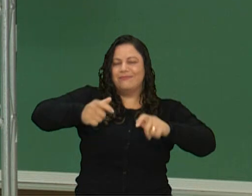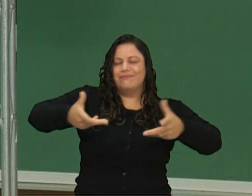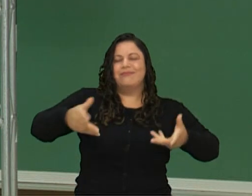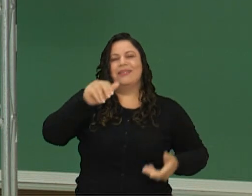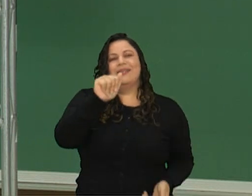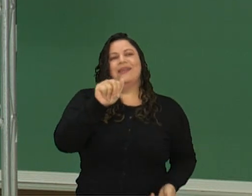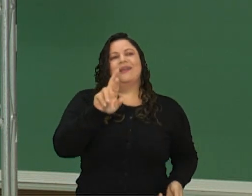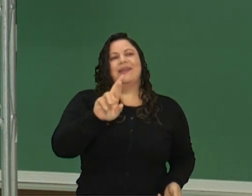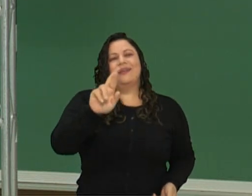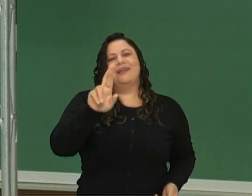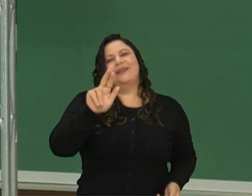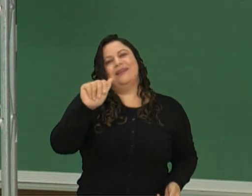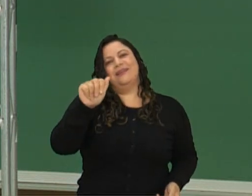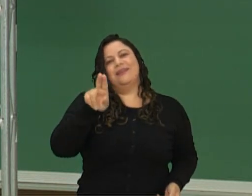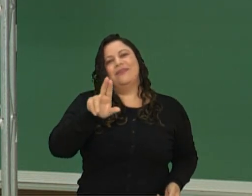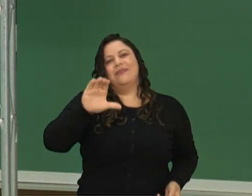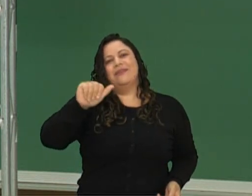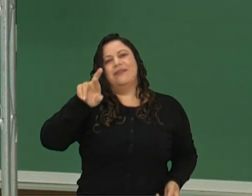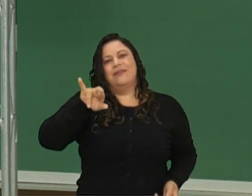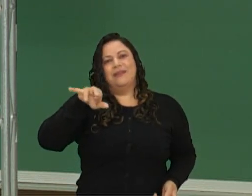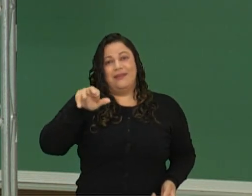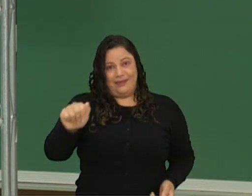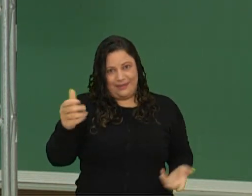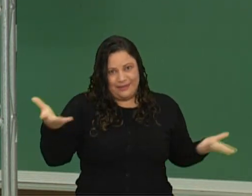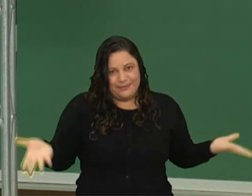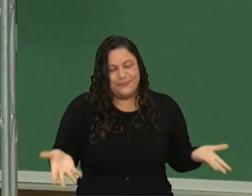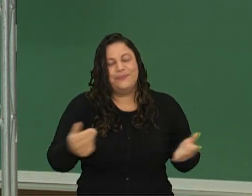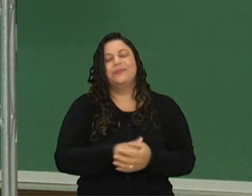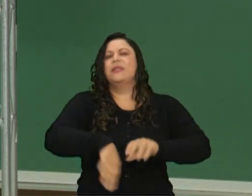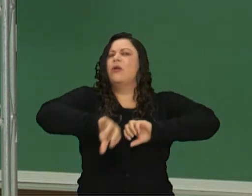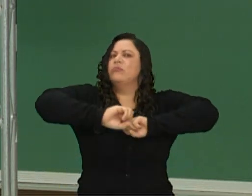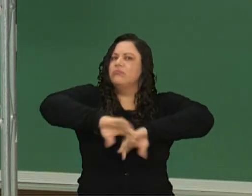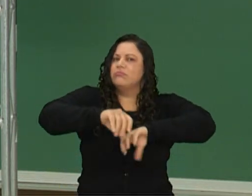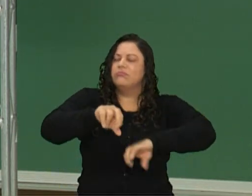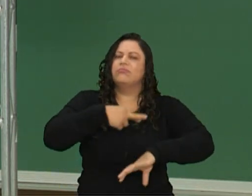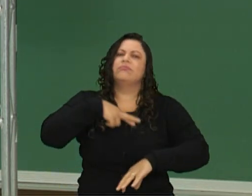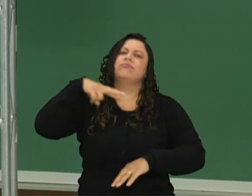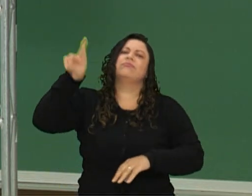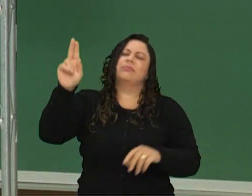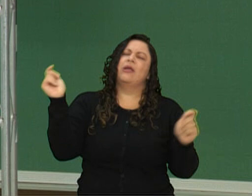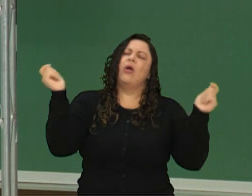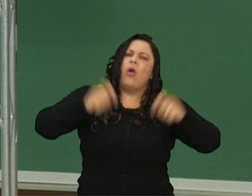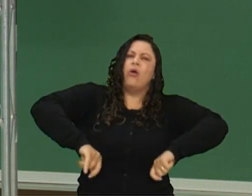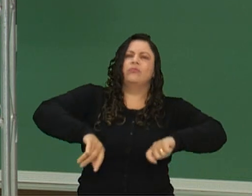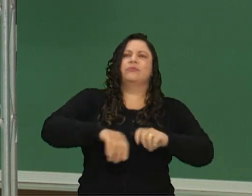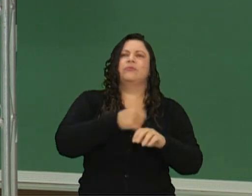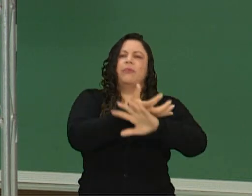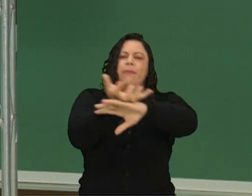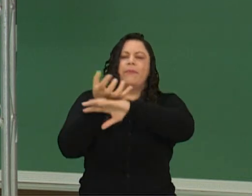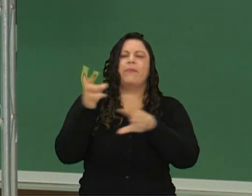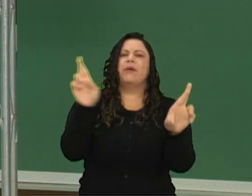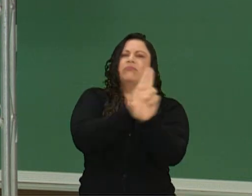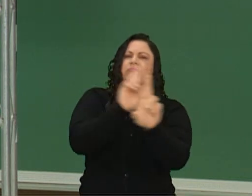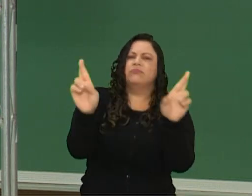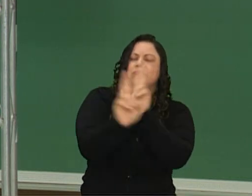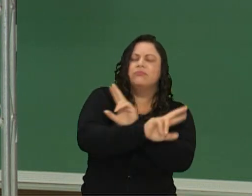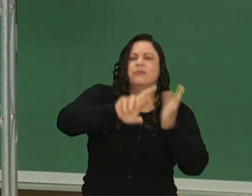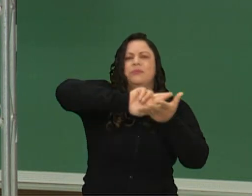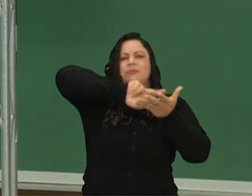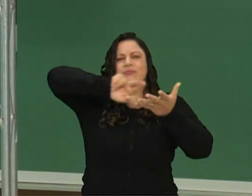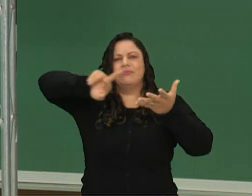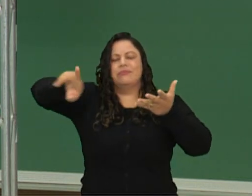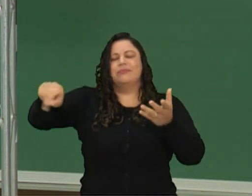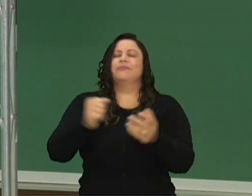ensino religioso também reforça aqui os conteúdos de ciências, biologia, geografia. Somos